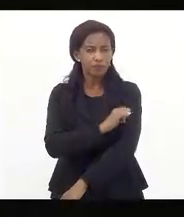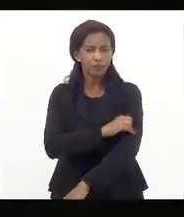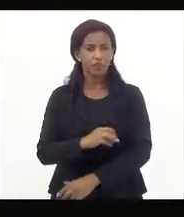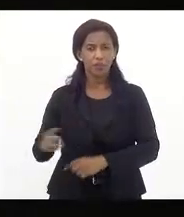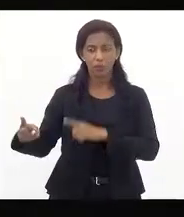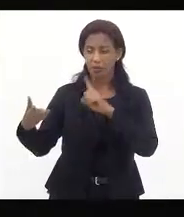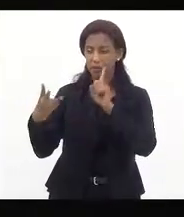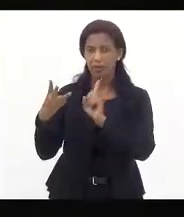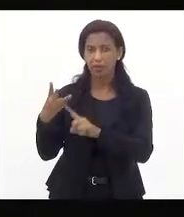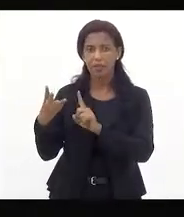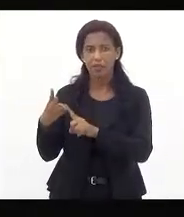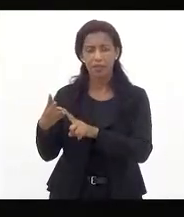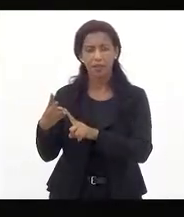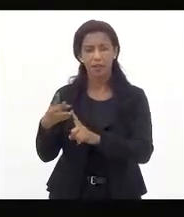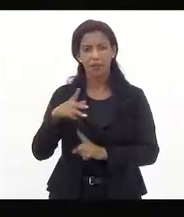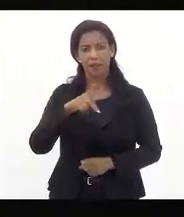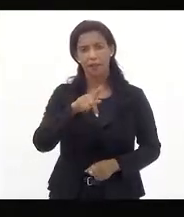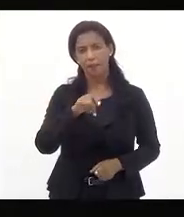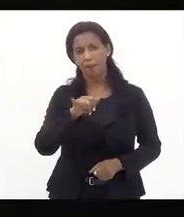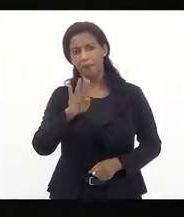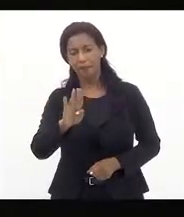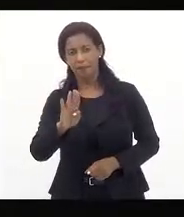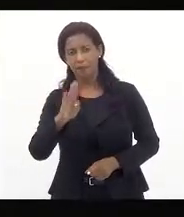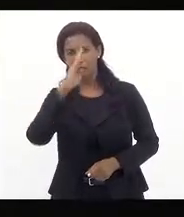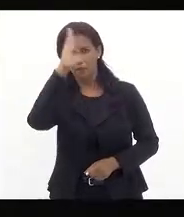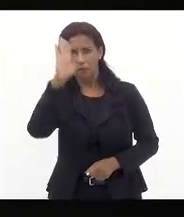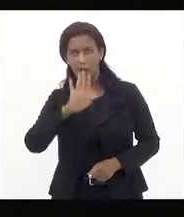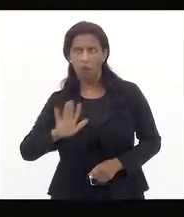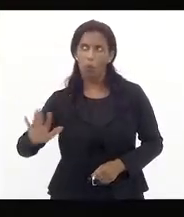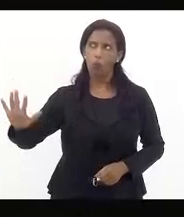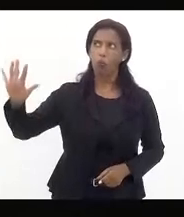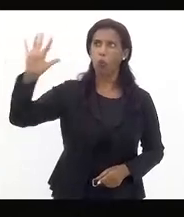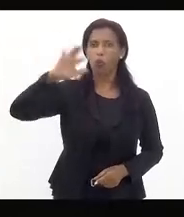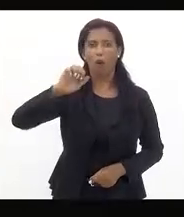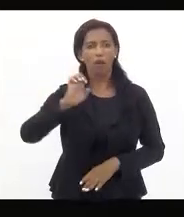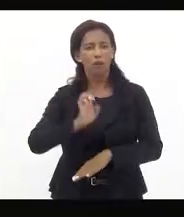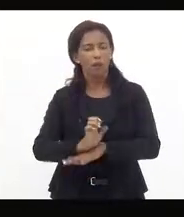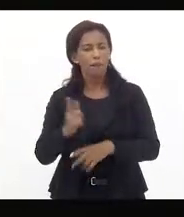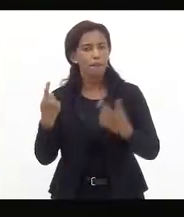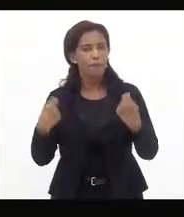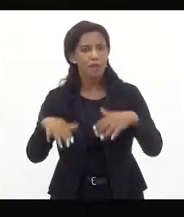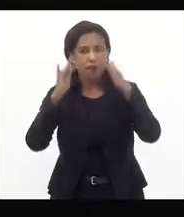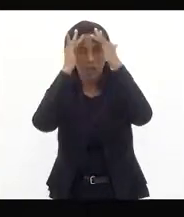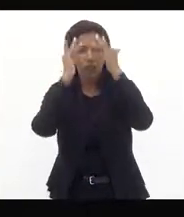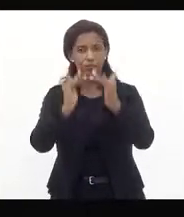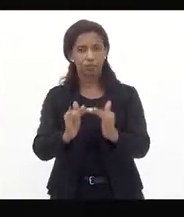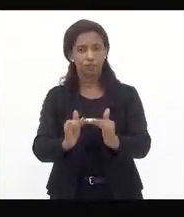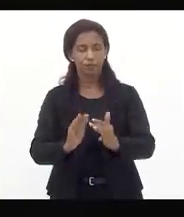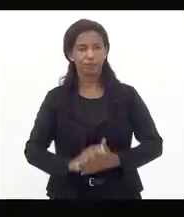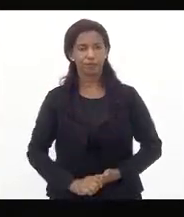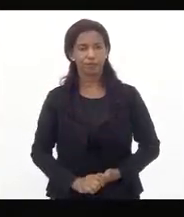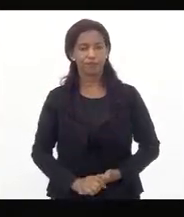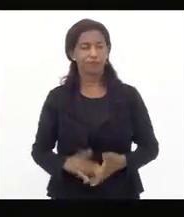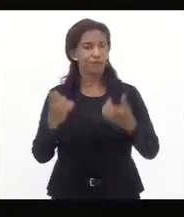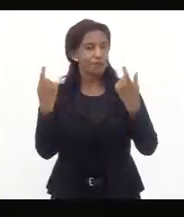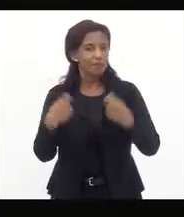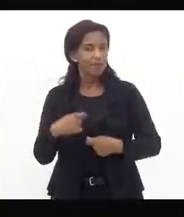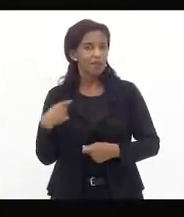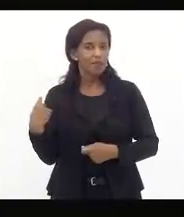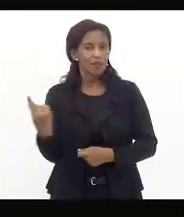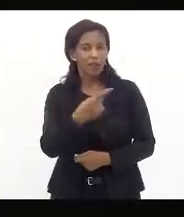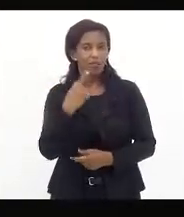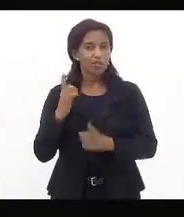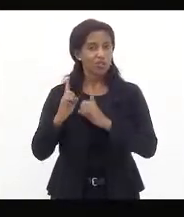é o terceiro PIB do Brasil. Esse Estado precisa ser respeitado. É preciso que a gente